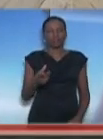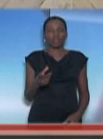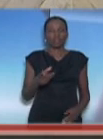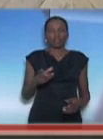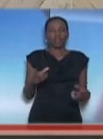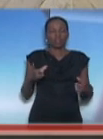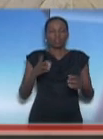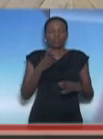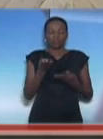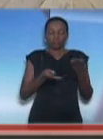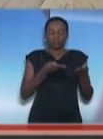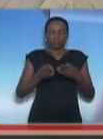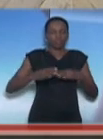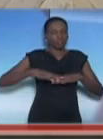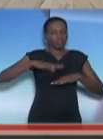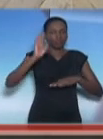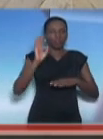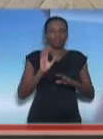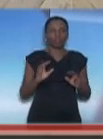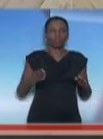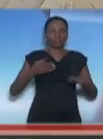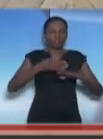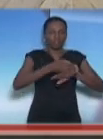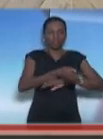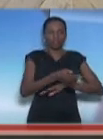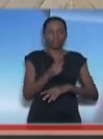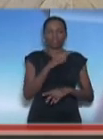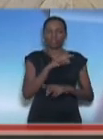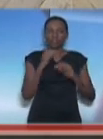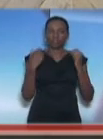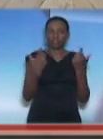acessos da casa e, assim, facilitar a vida não só de todos os